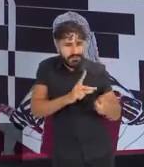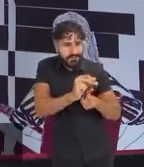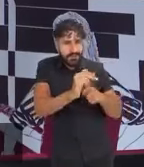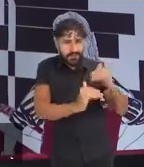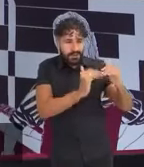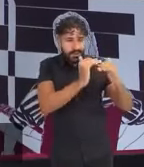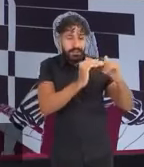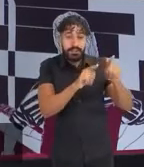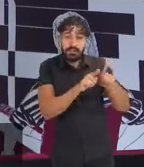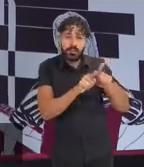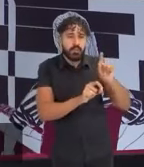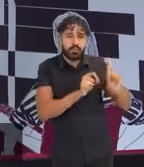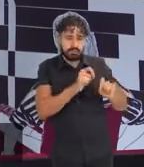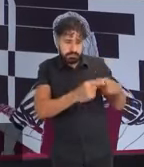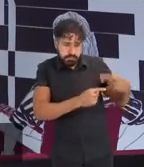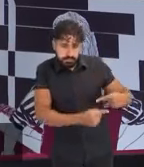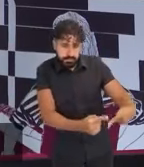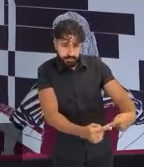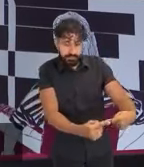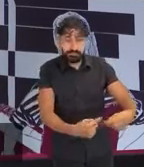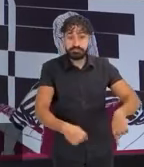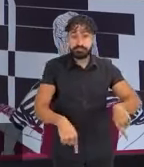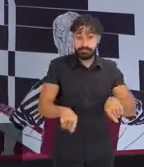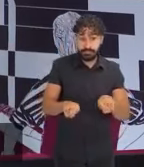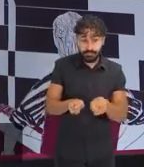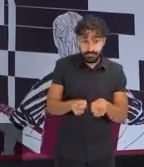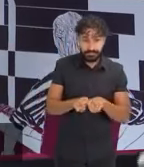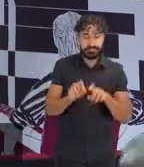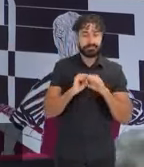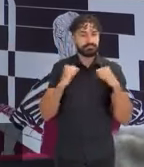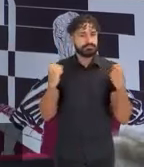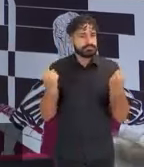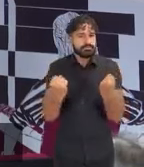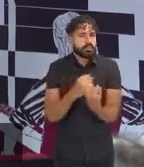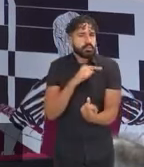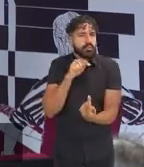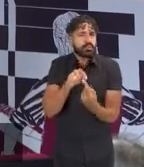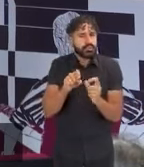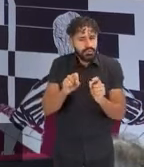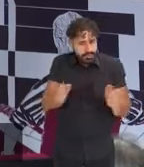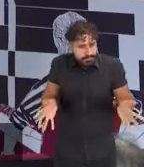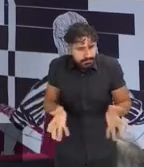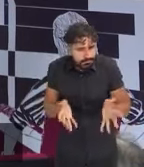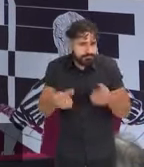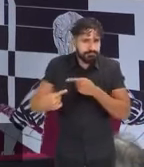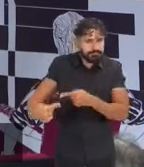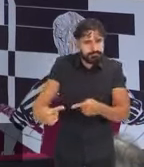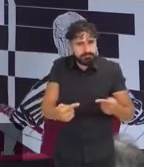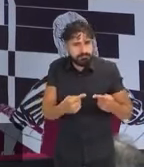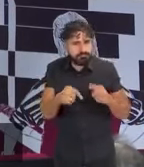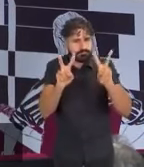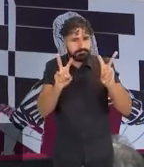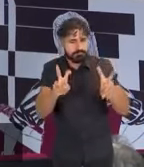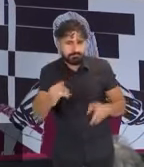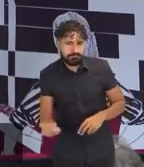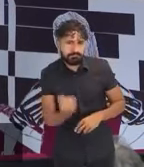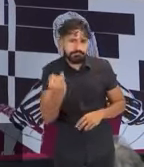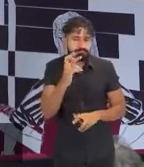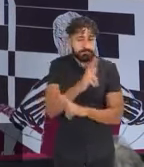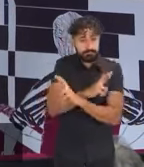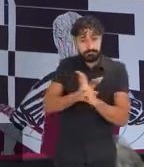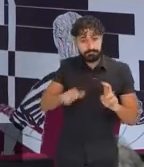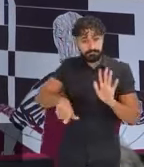advindos dela. Além disso, o seminário se propõe a motivar debates importantes e correlatos ao